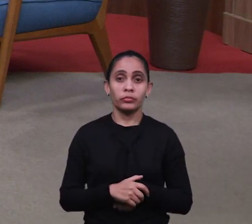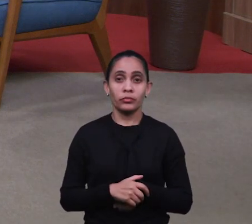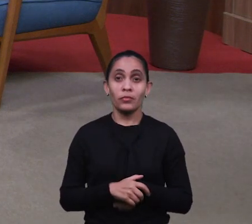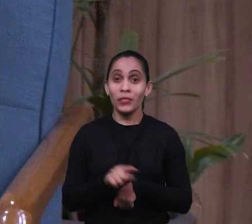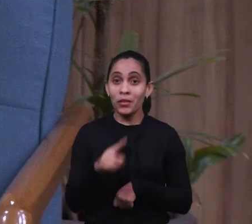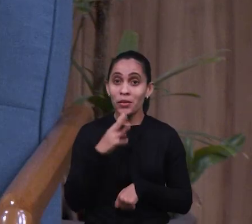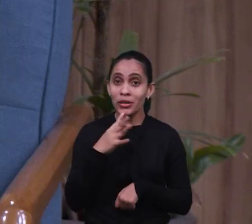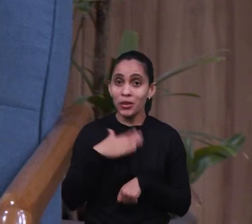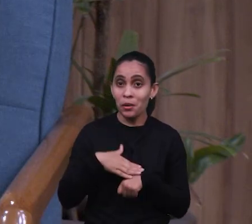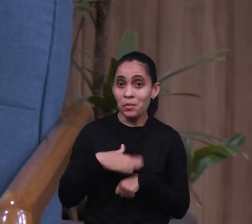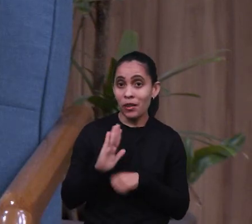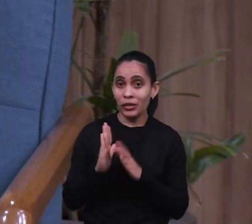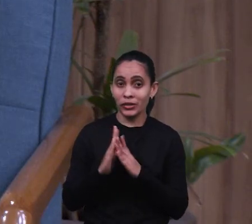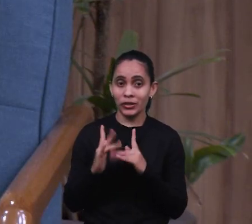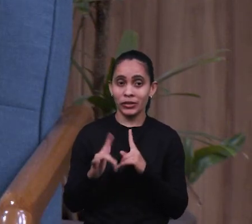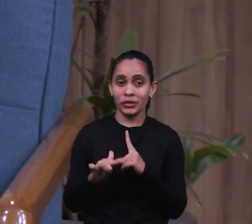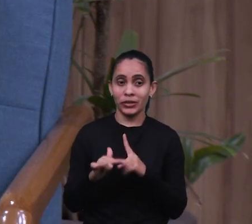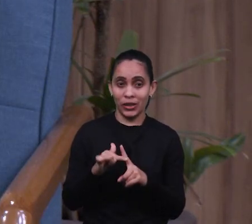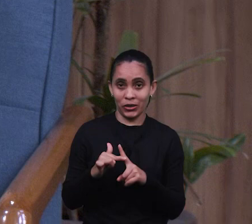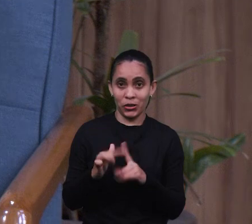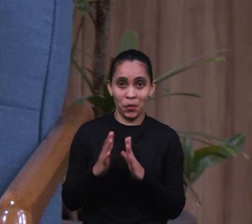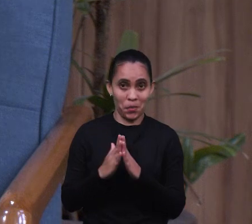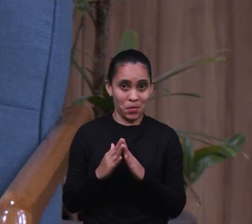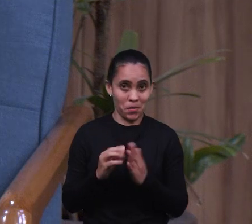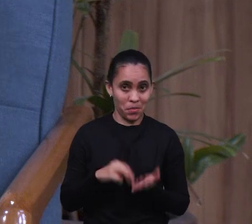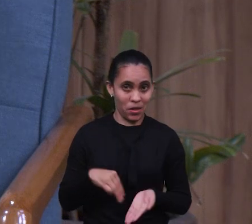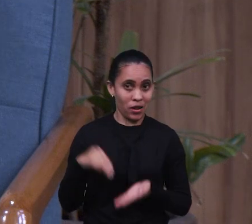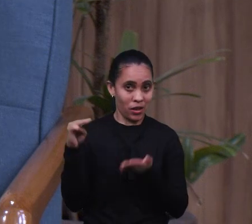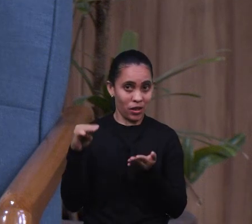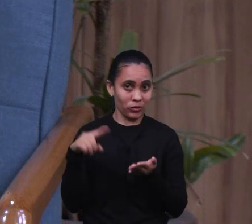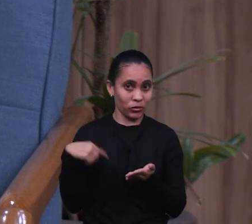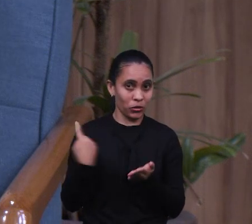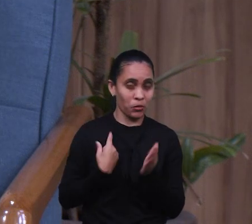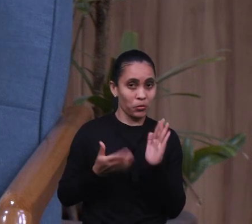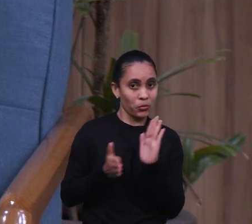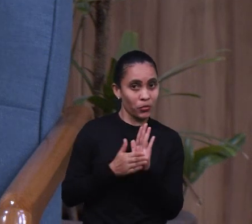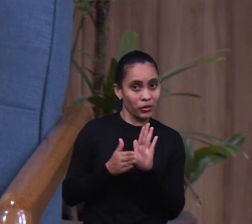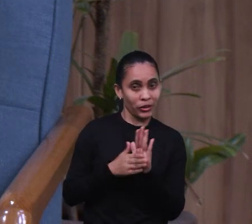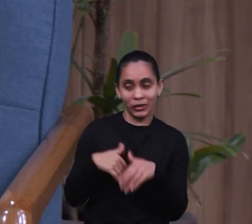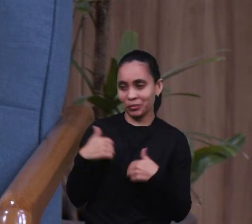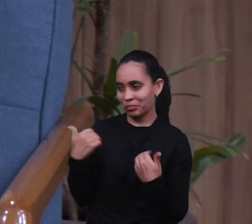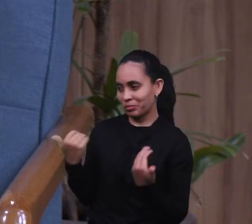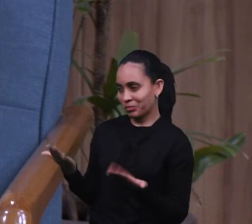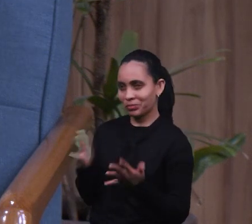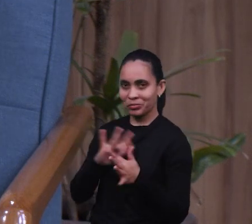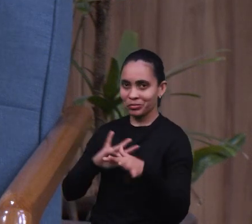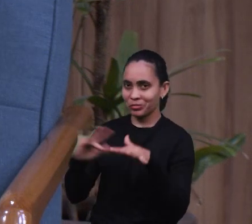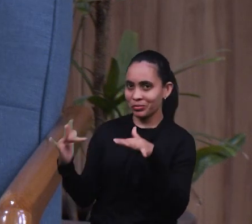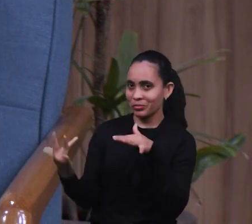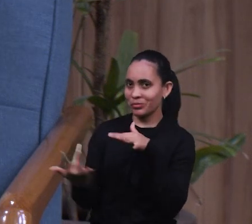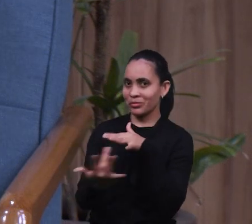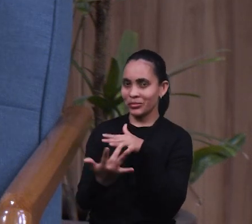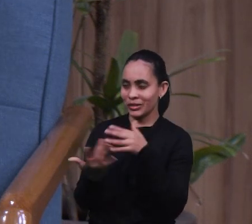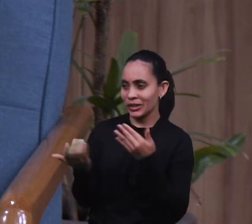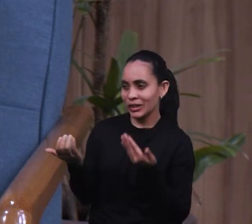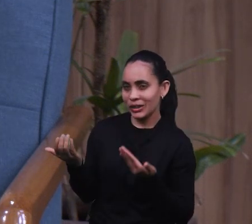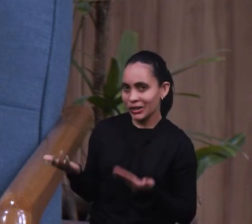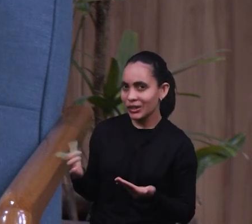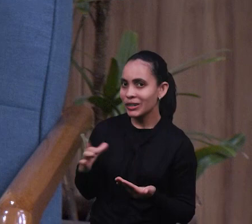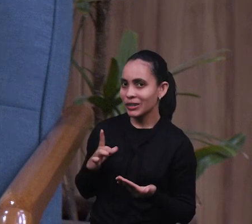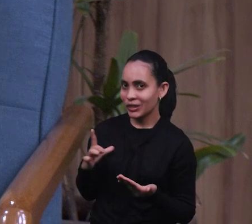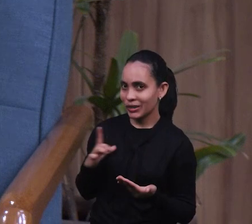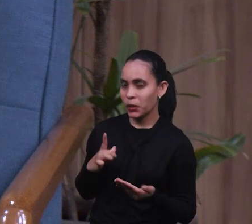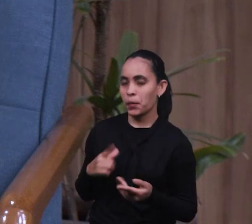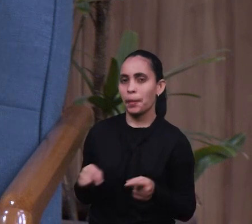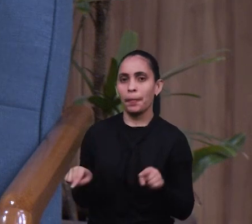precisar. Quer conhecer mais sobre a Igreja Cristã Maranata e os nossos projetos? Acesse as nossas redes sociais, tem muita coisa